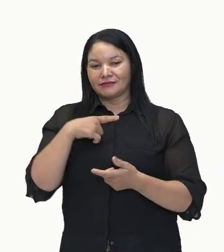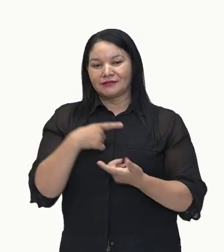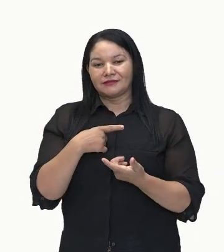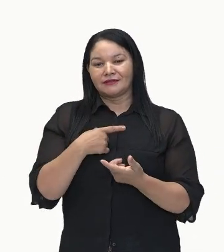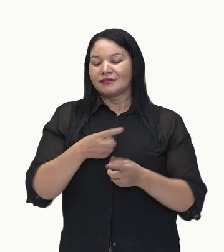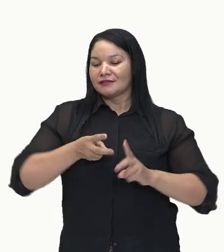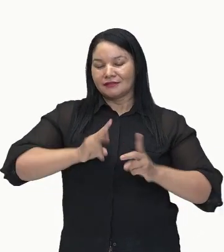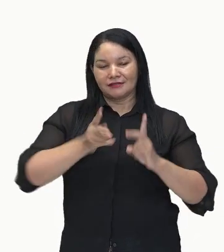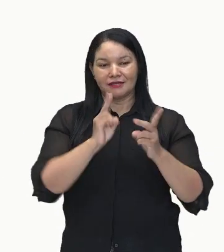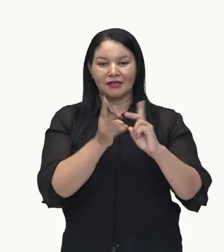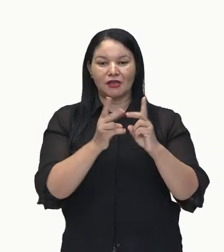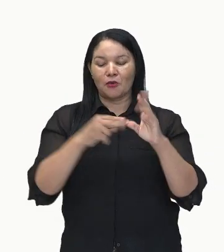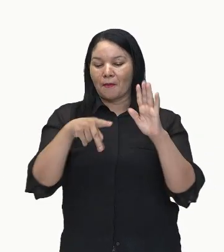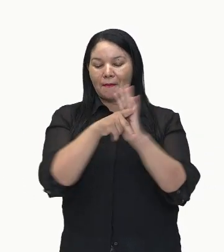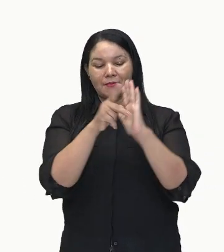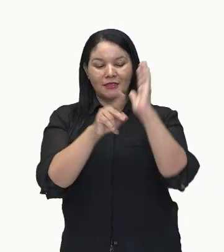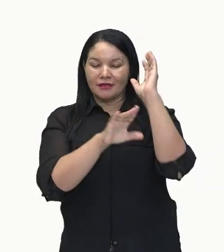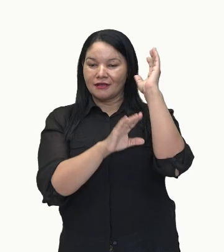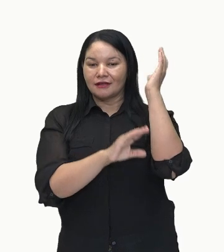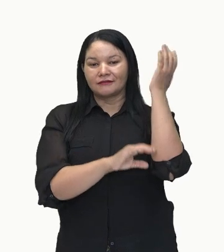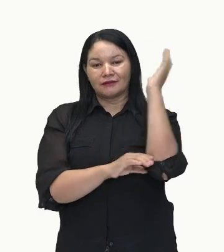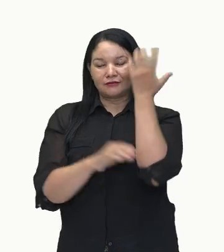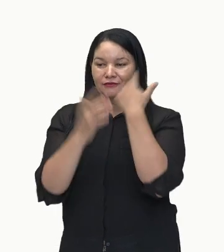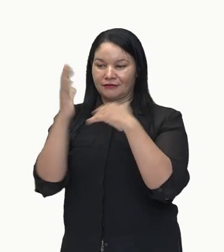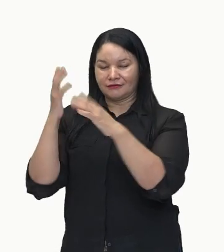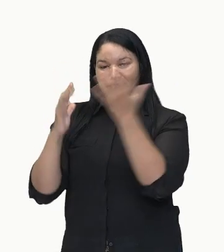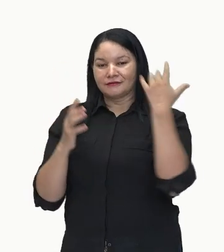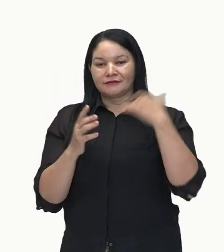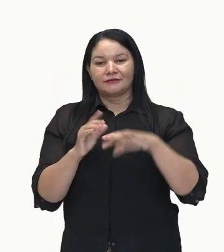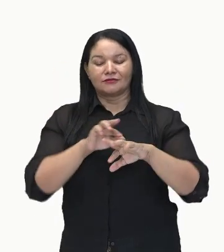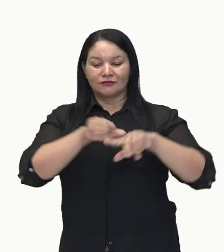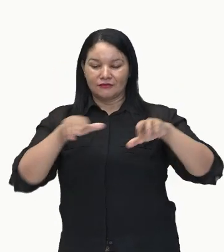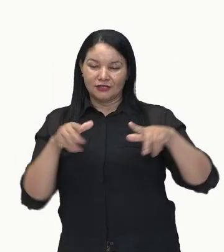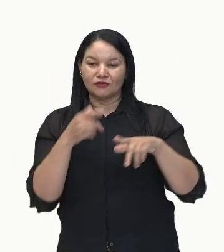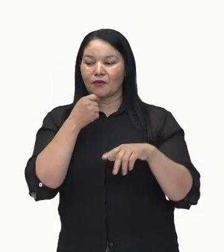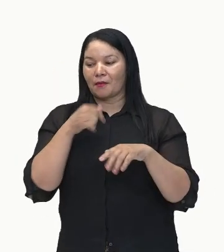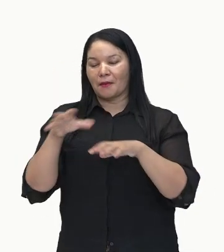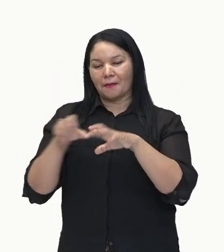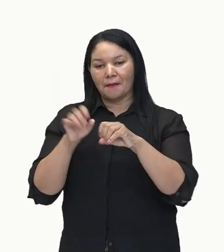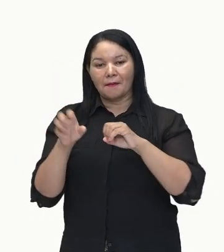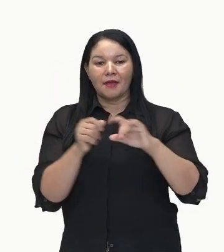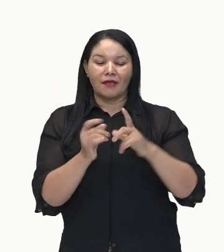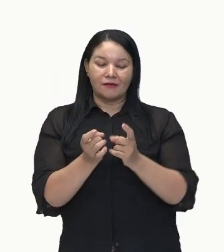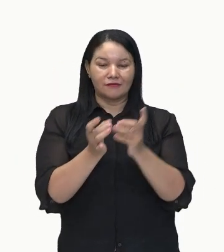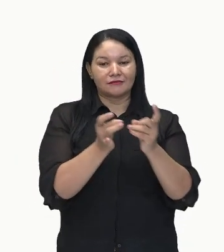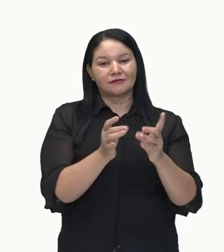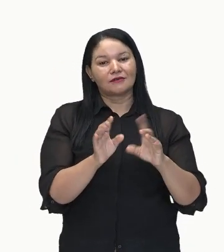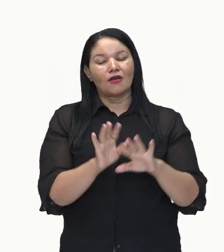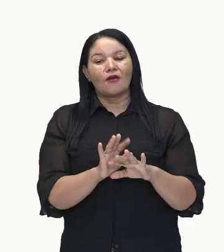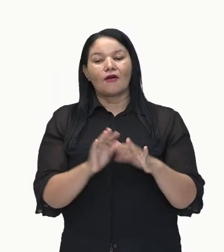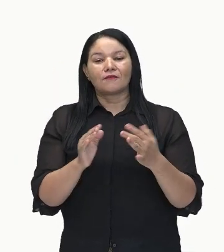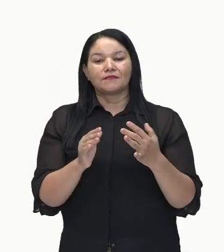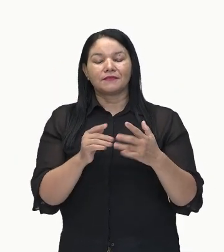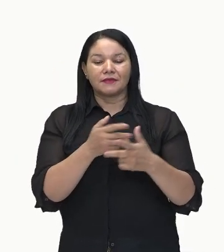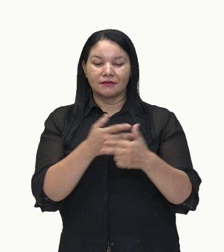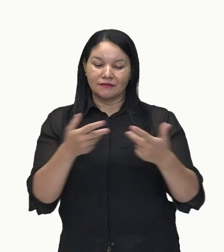que a natureza derrama pelo mato e ao homem só custa o gesto de espichar a mão e